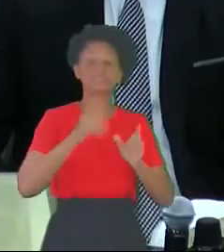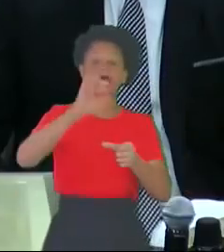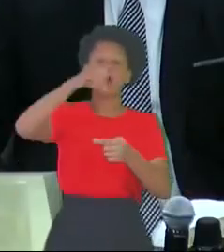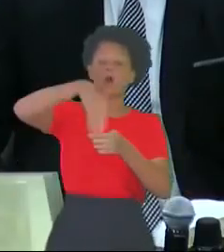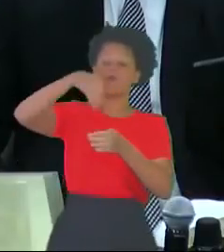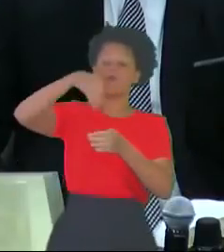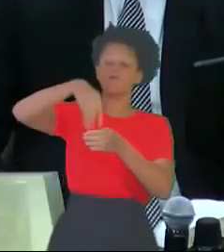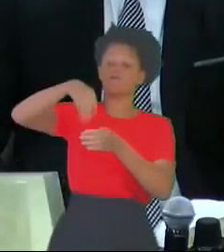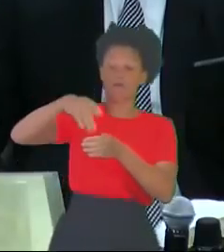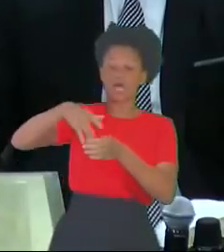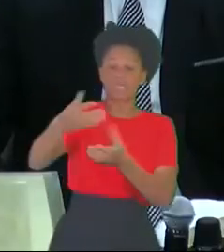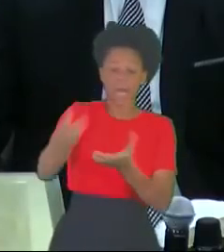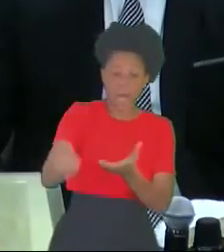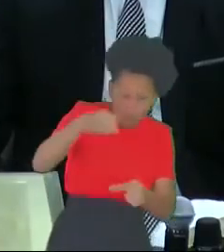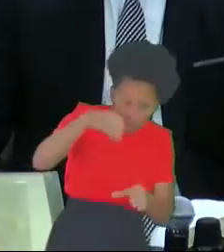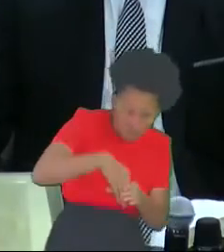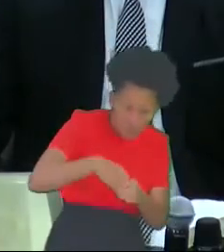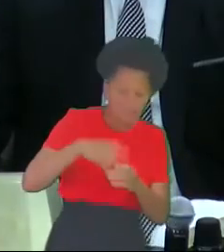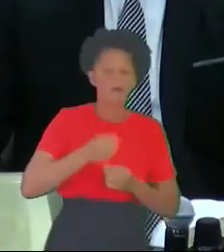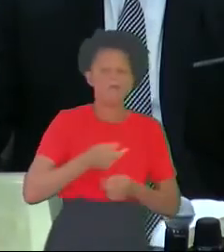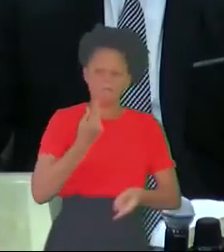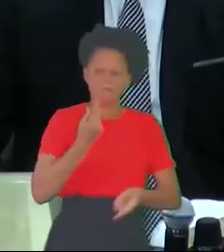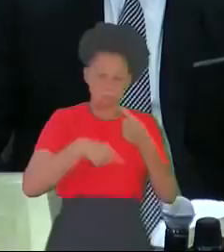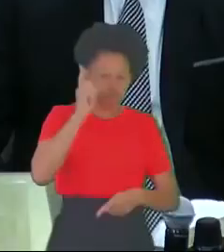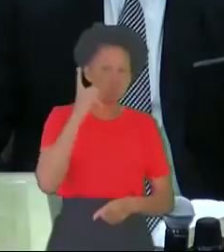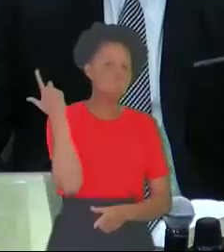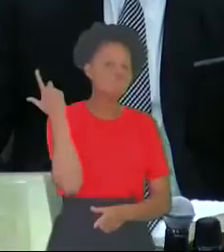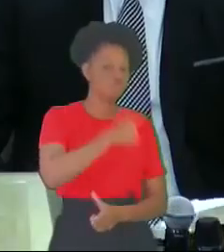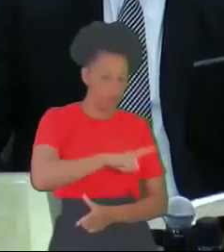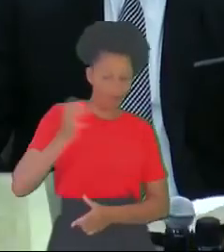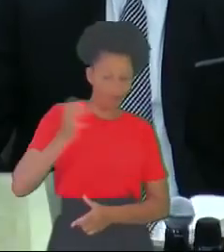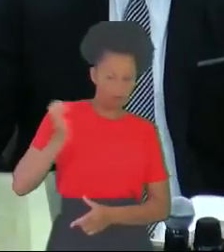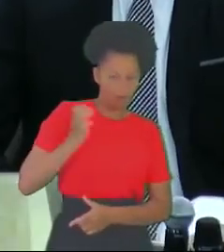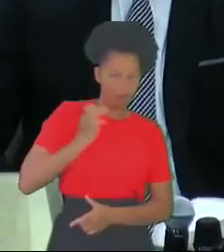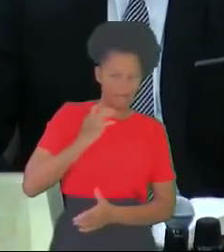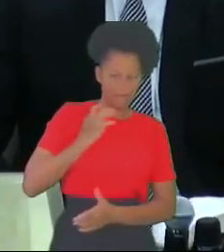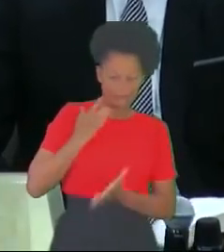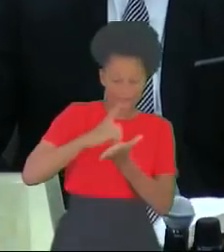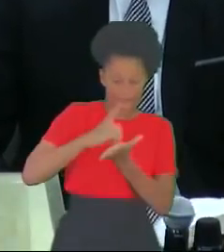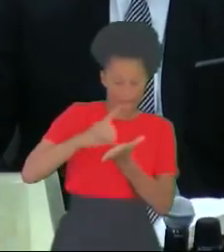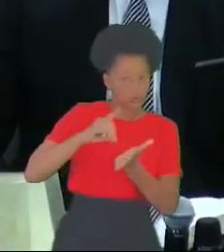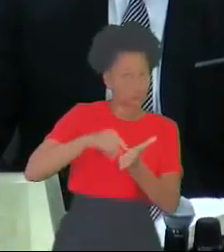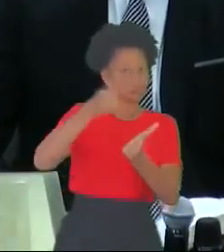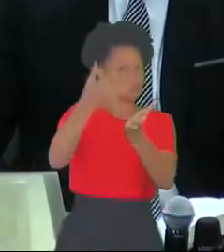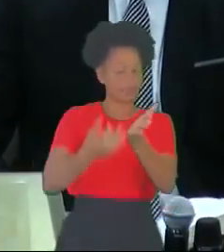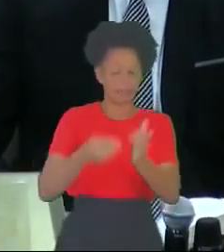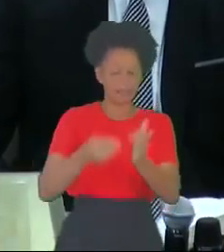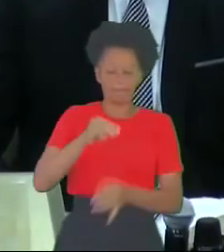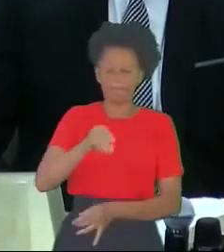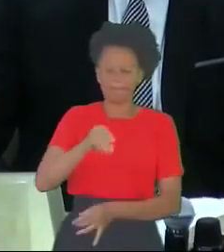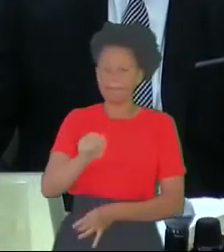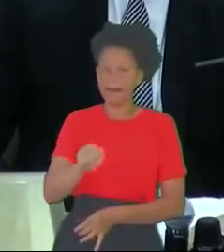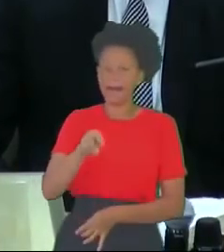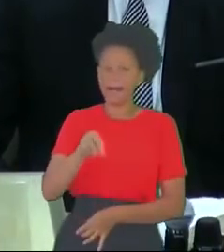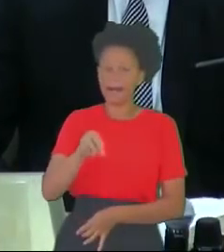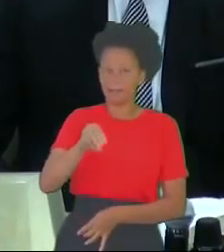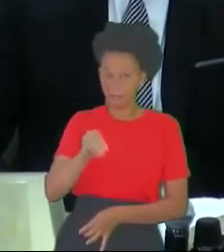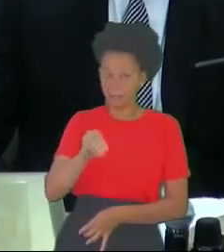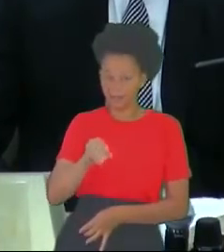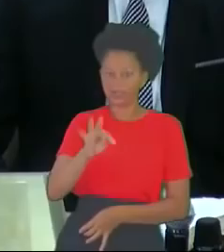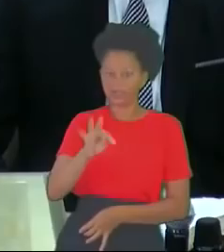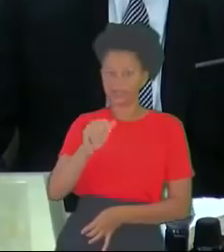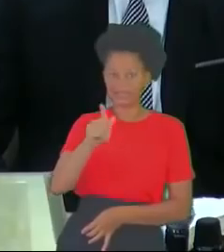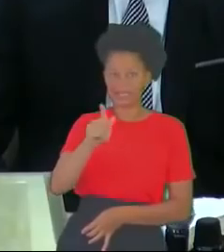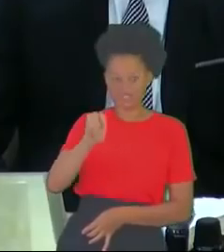vai ficar rico. Segundo o dicionário, isso chama-se marmotagem. Glória a Deus. É dar aparência